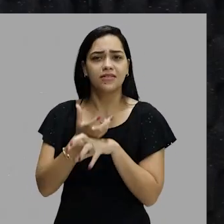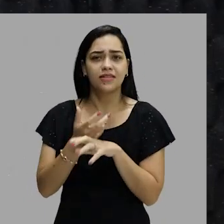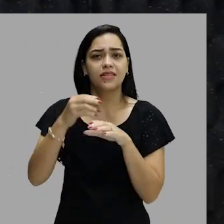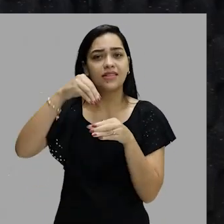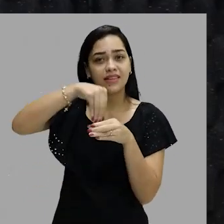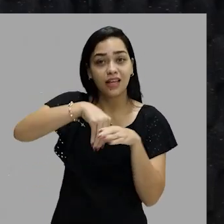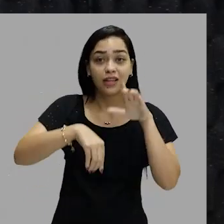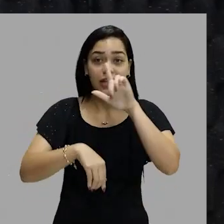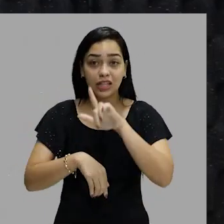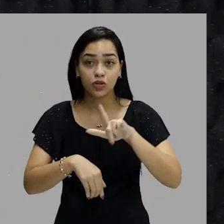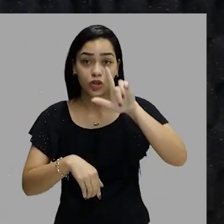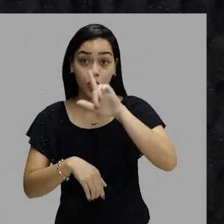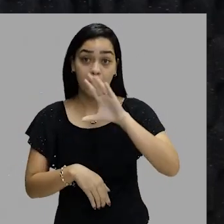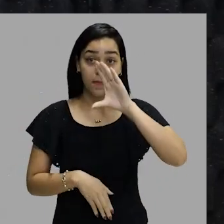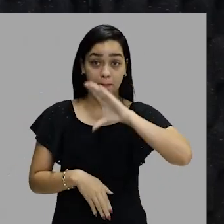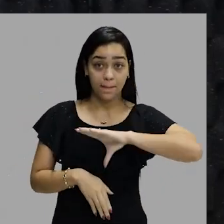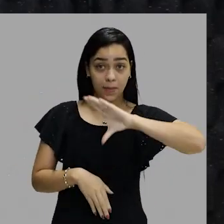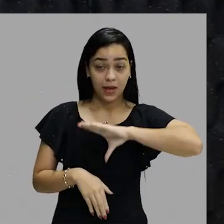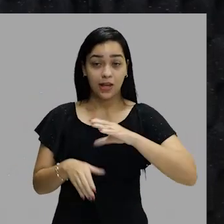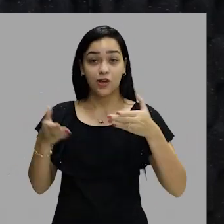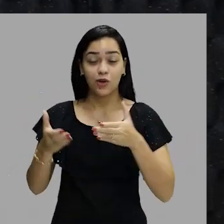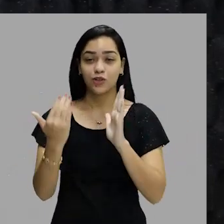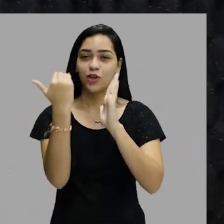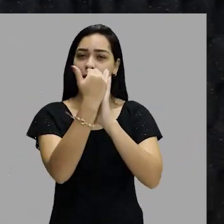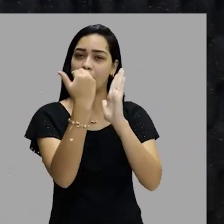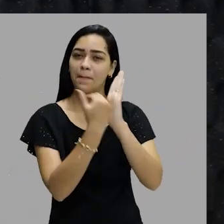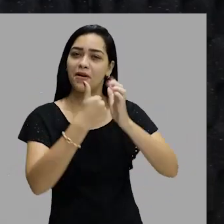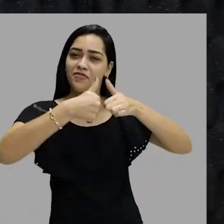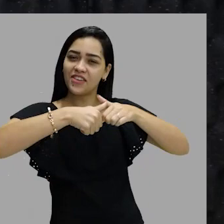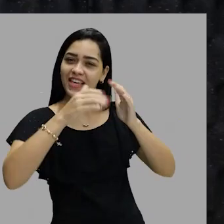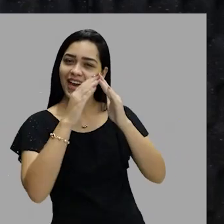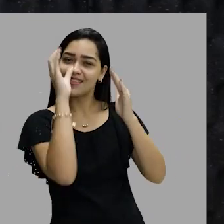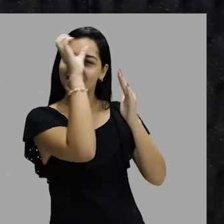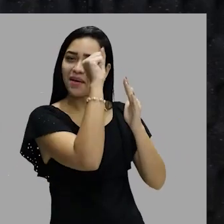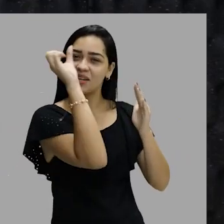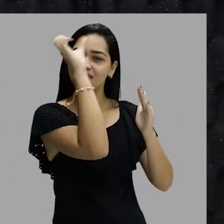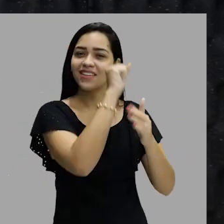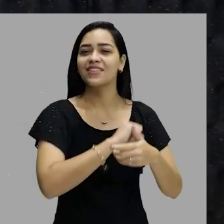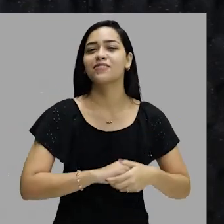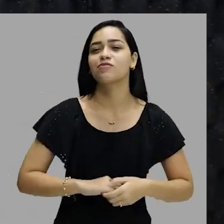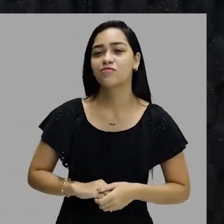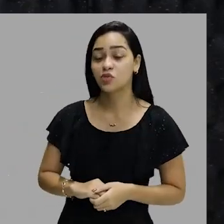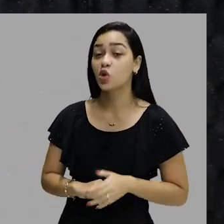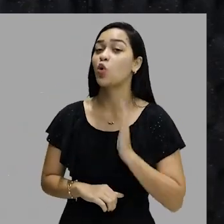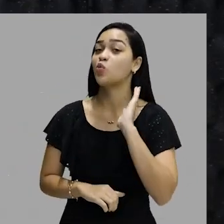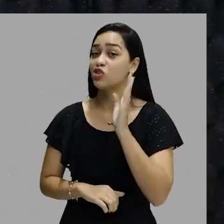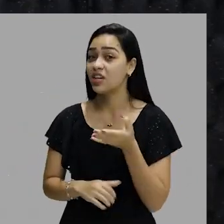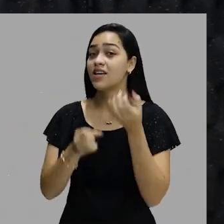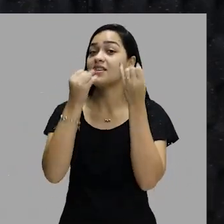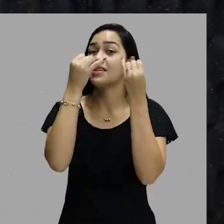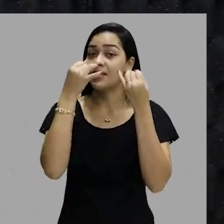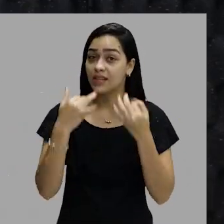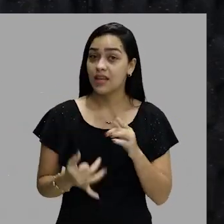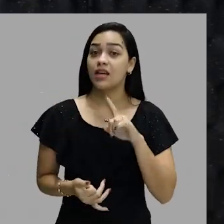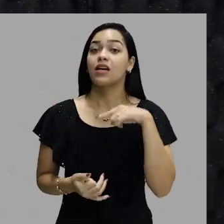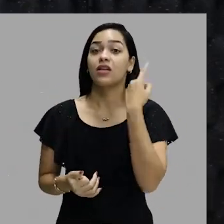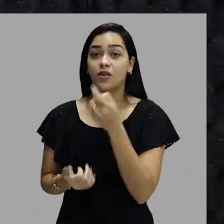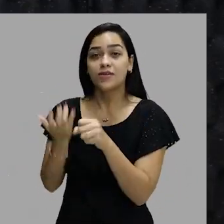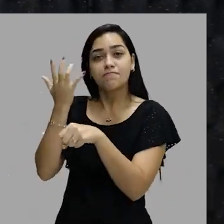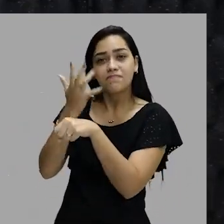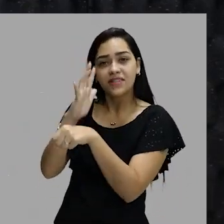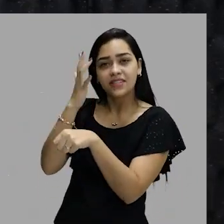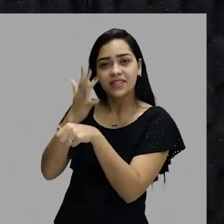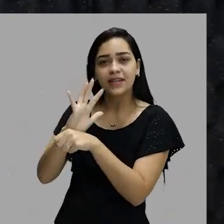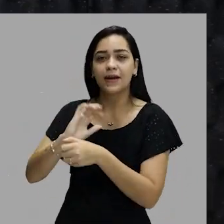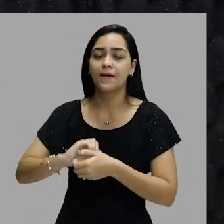grade de Língua Portuguesa e este é o programa Fique em Casa Aprendendo. E como eu disse, vamos